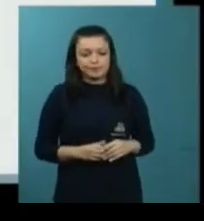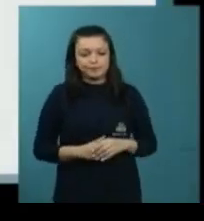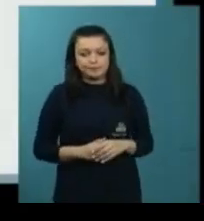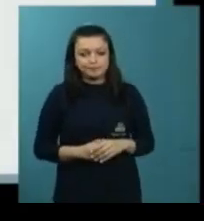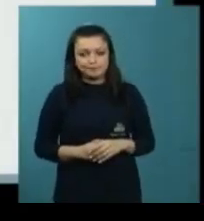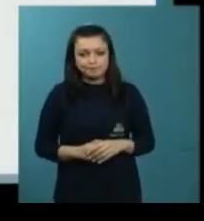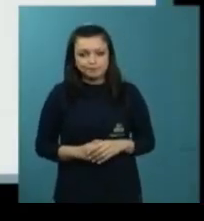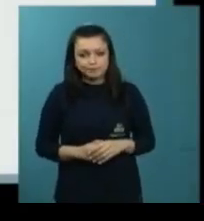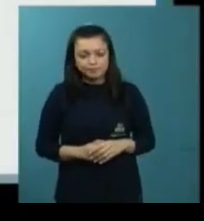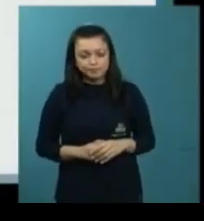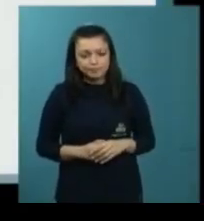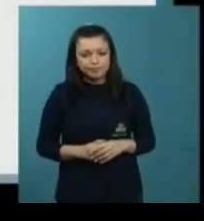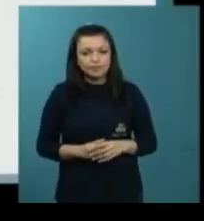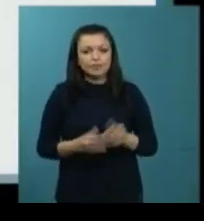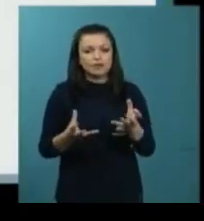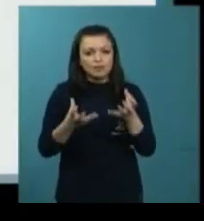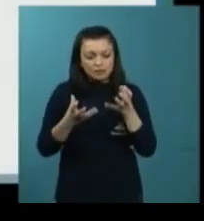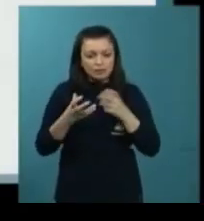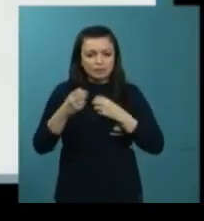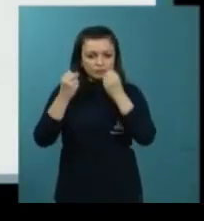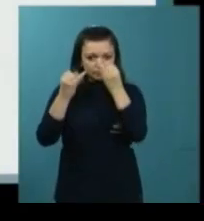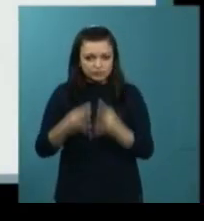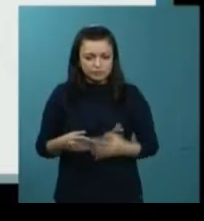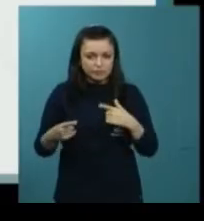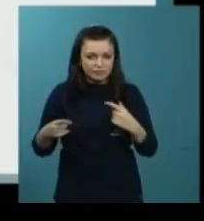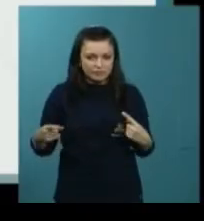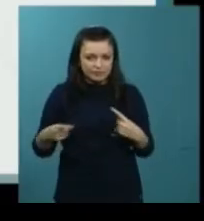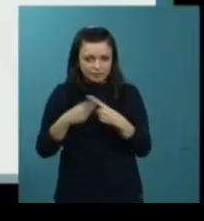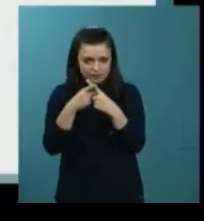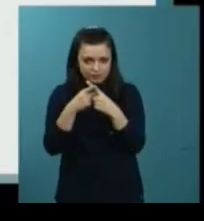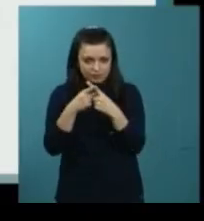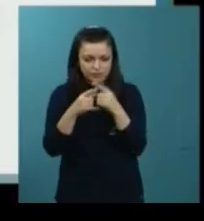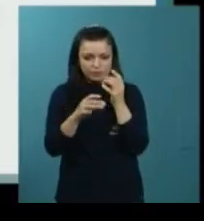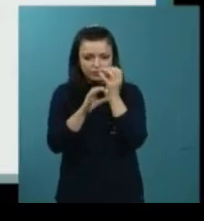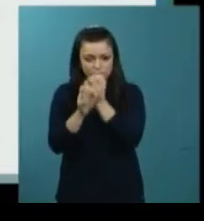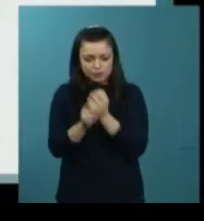Queremos fazer o produto cartesiano